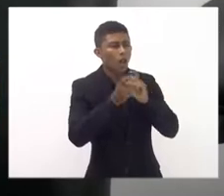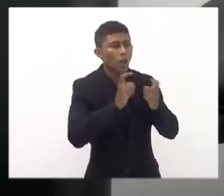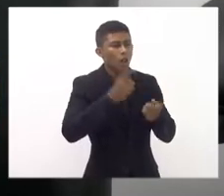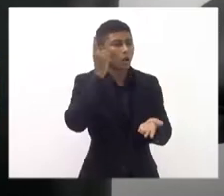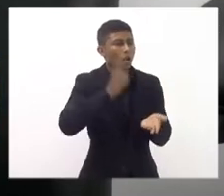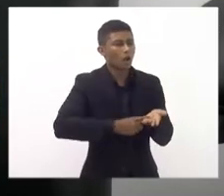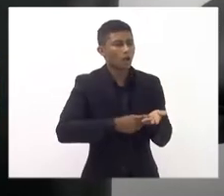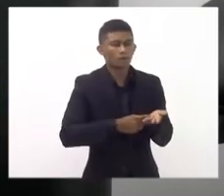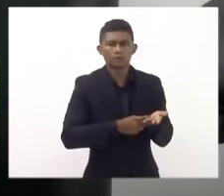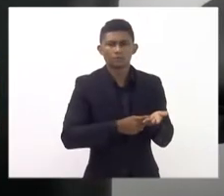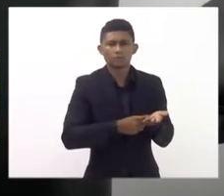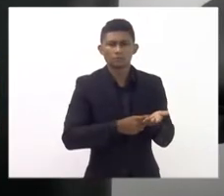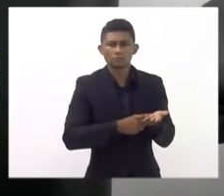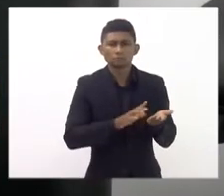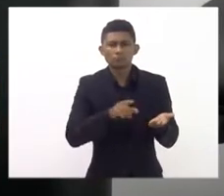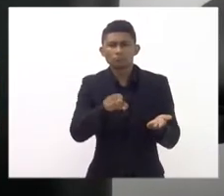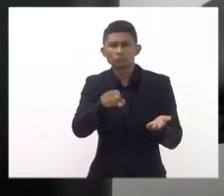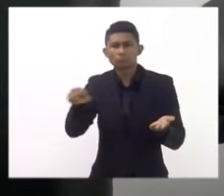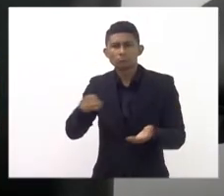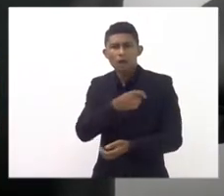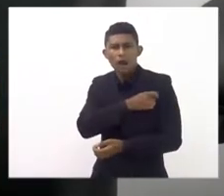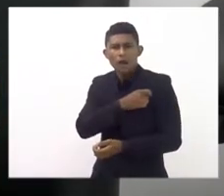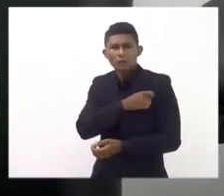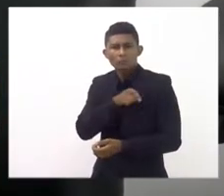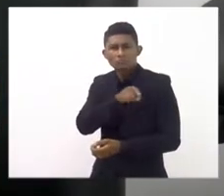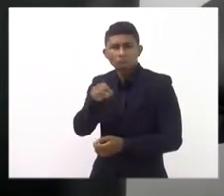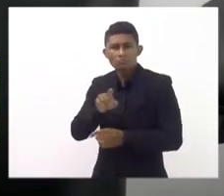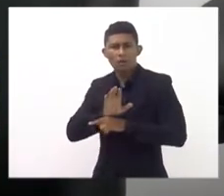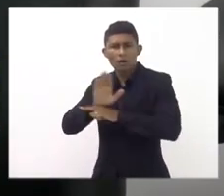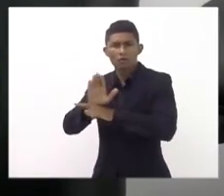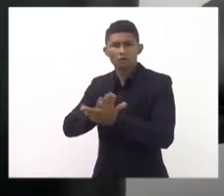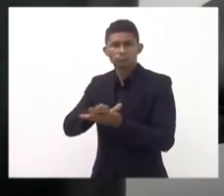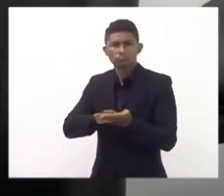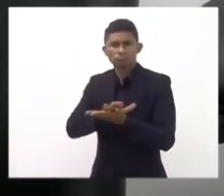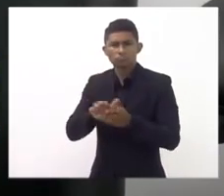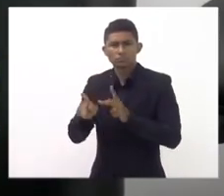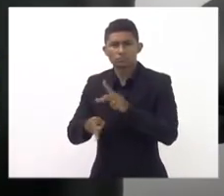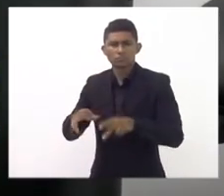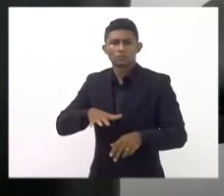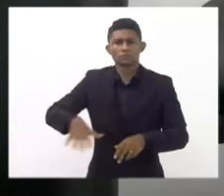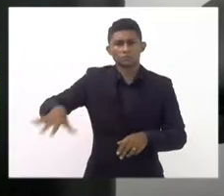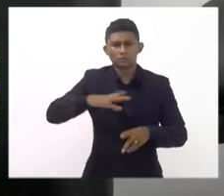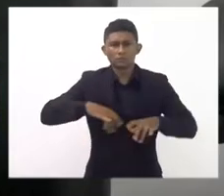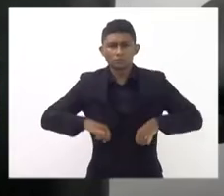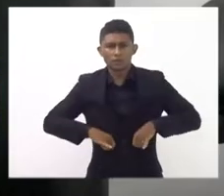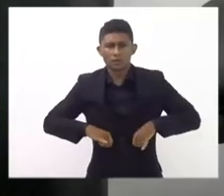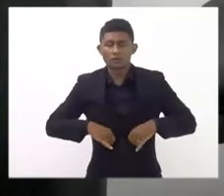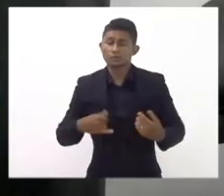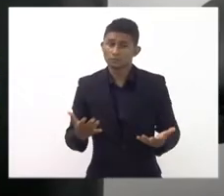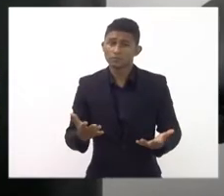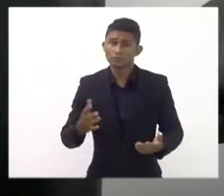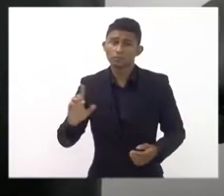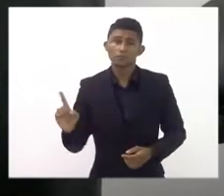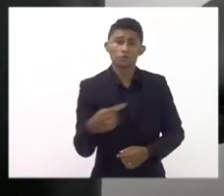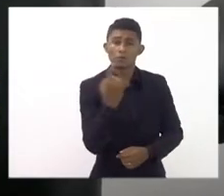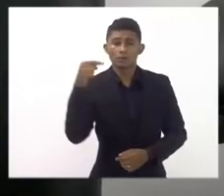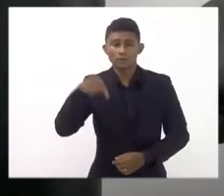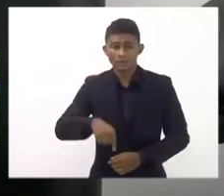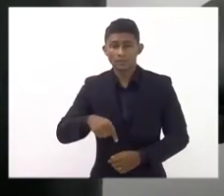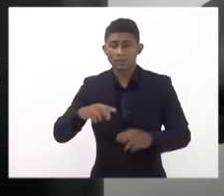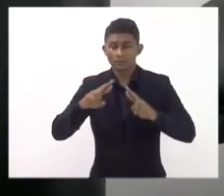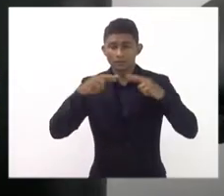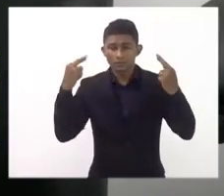beneficiam os estudantes, não beneficiam a nossa população de fato, né? E a importância da gente estar aqui hoje reunidos nesse